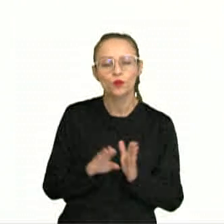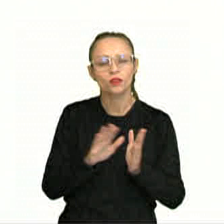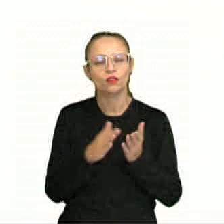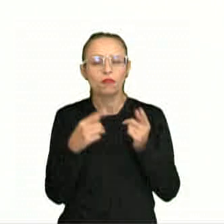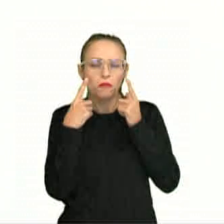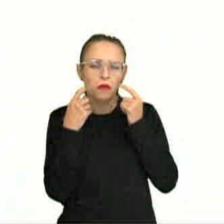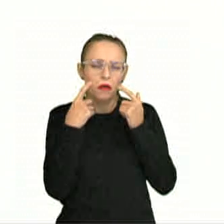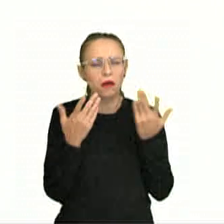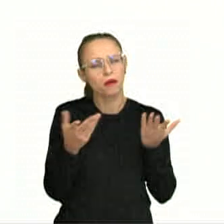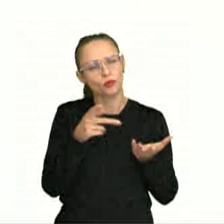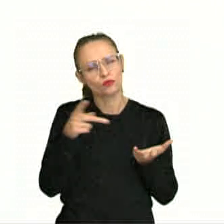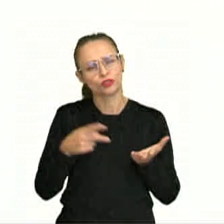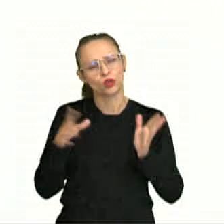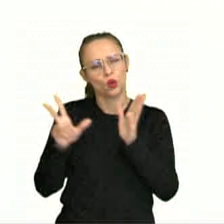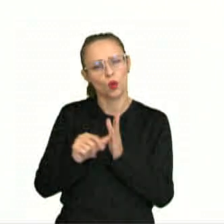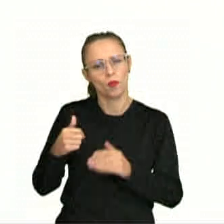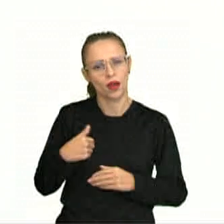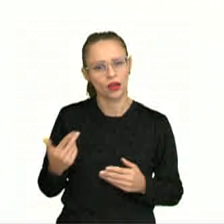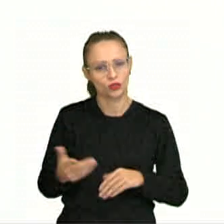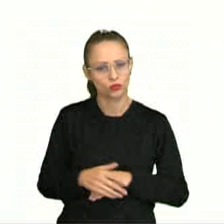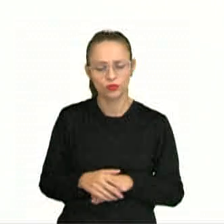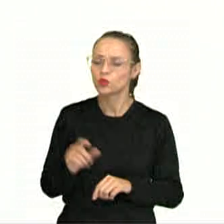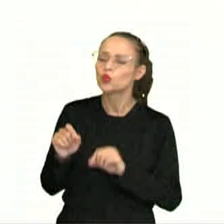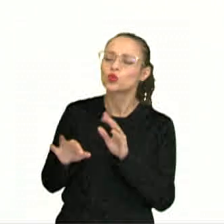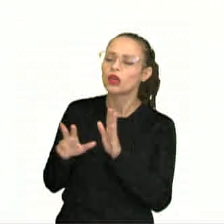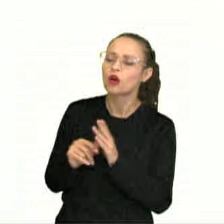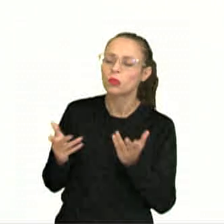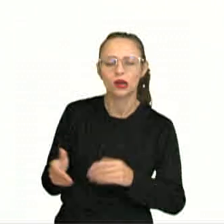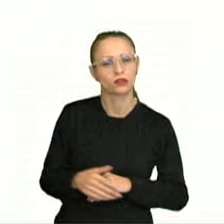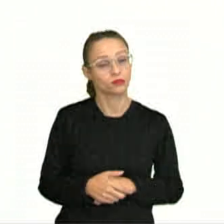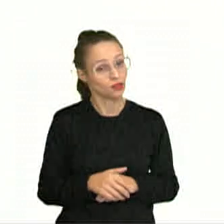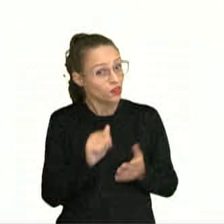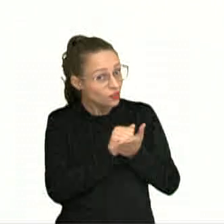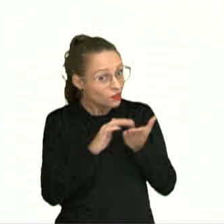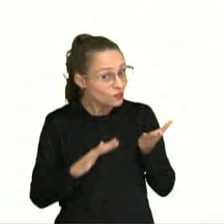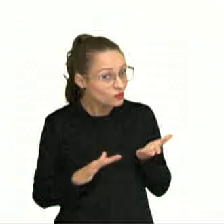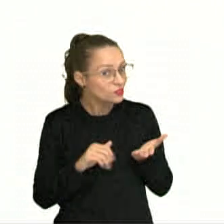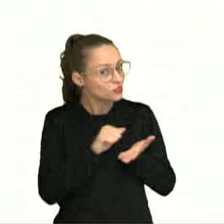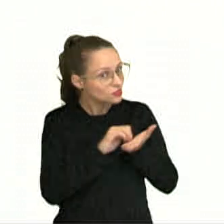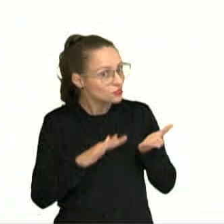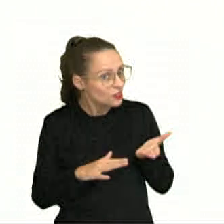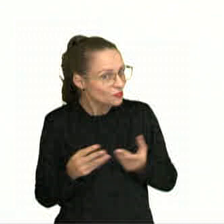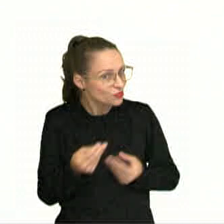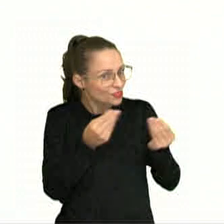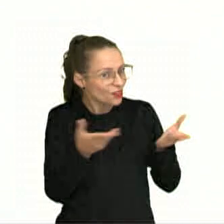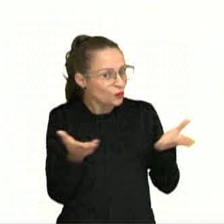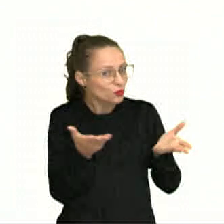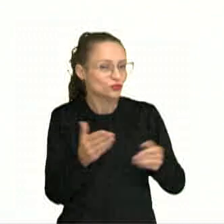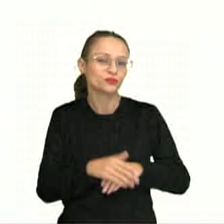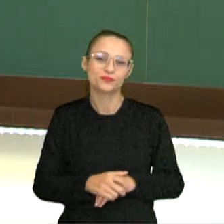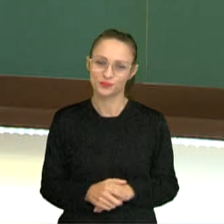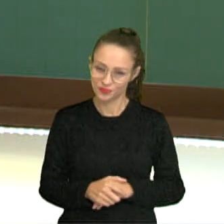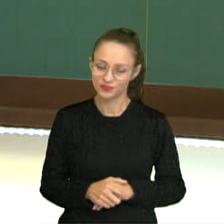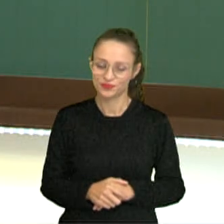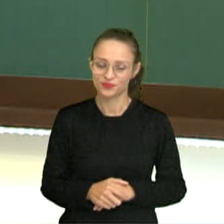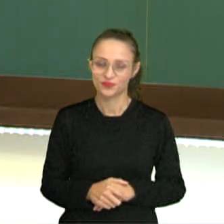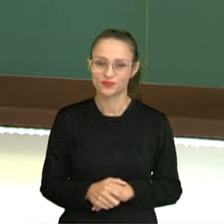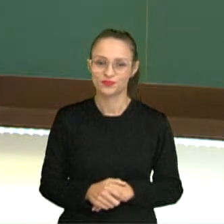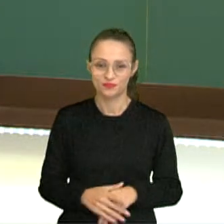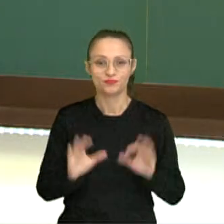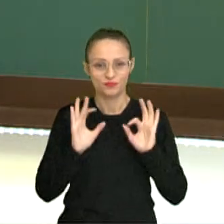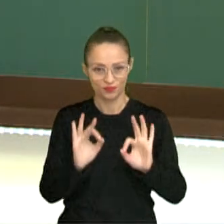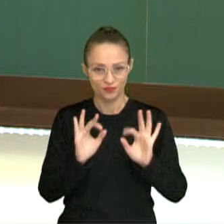chorando, falou, ai, professor, eu fui assaltado. Mas o que roubaram? A tarefa que eu tinha que entregar hoje.